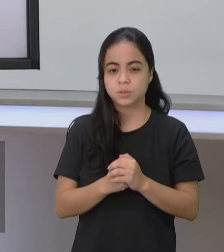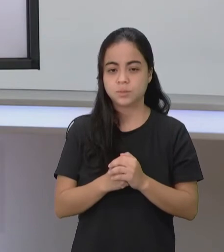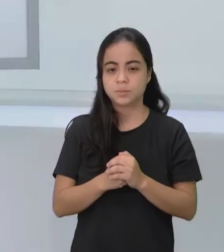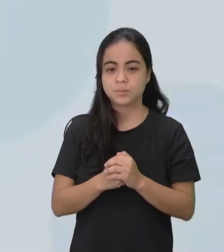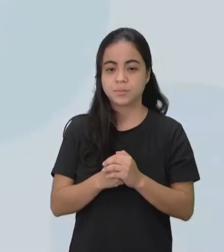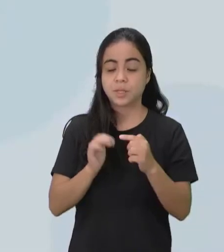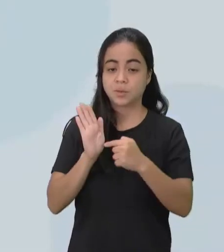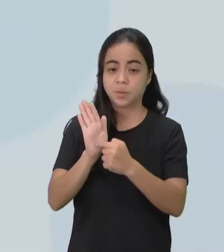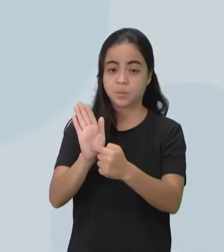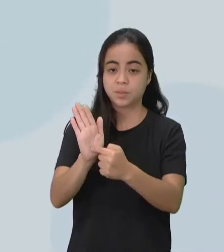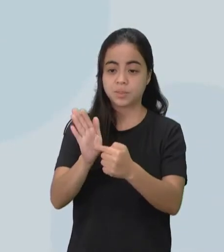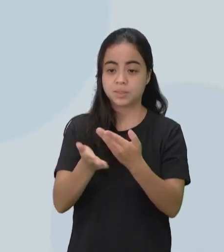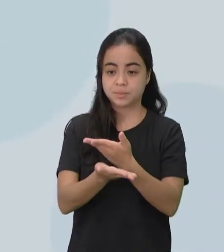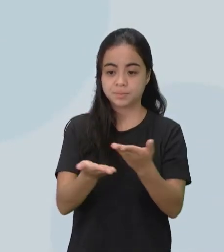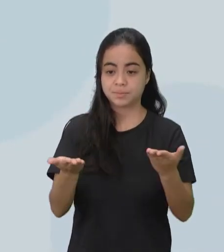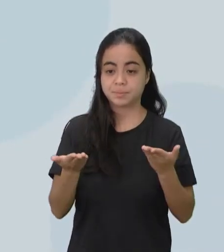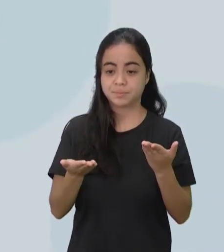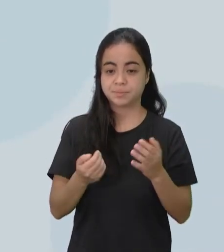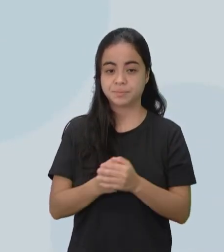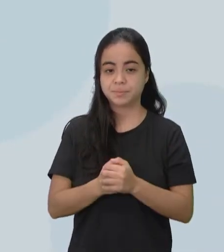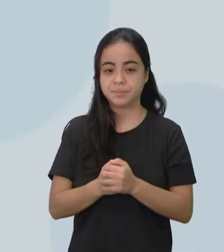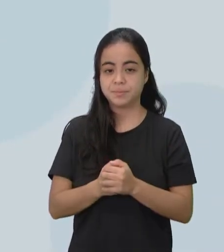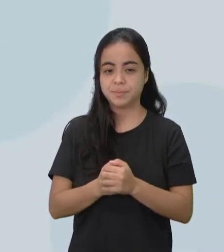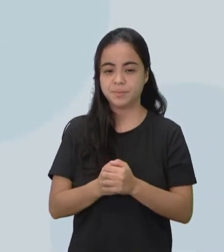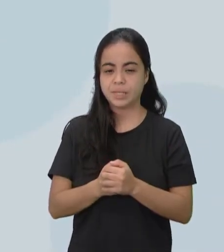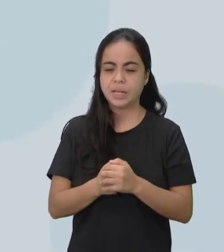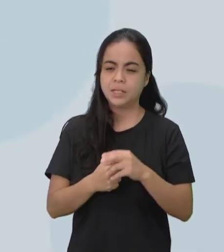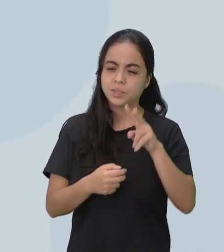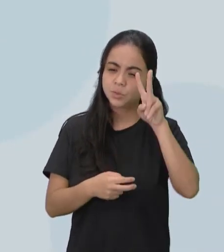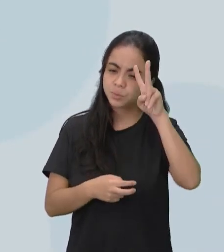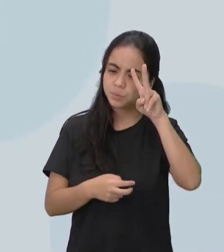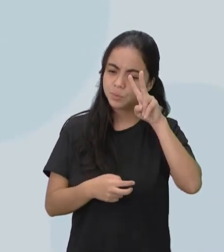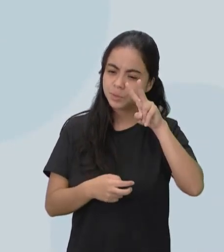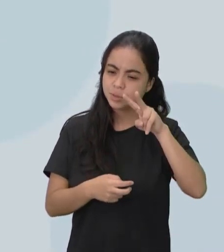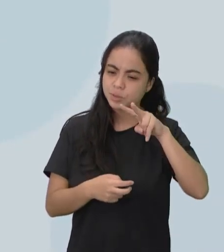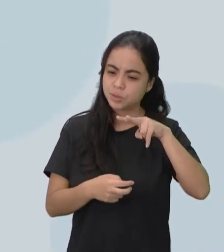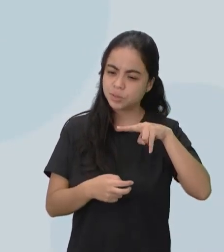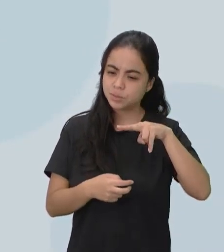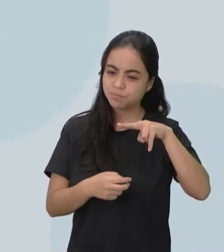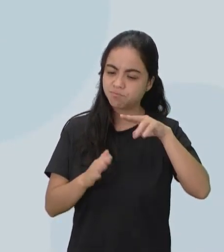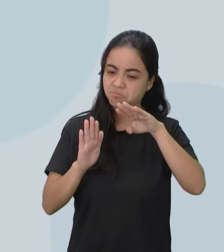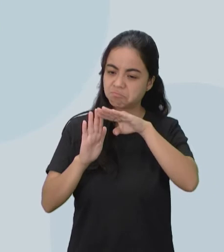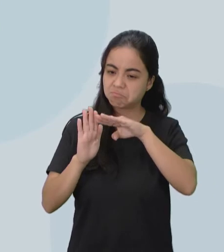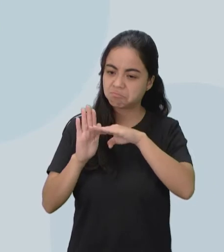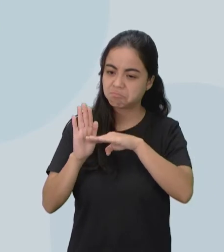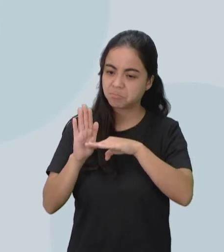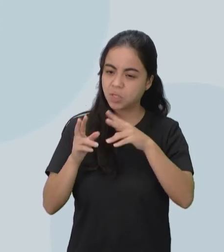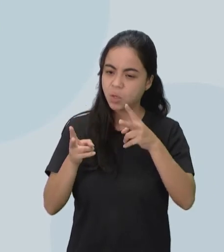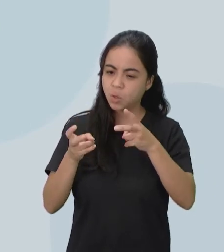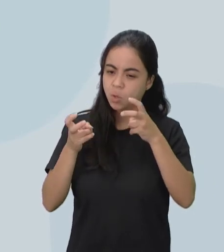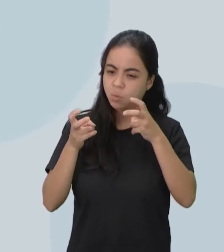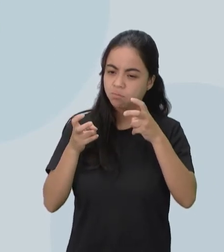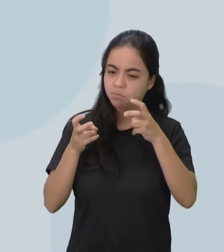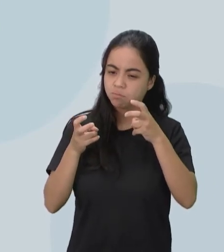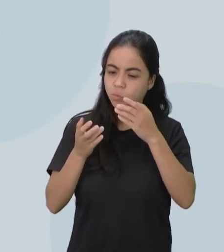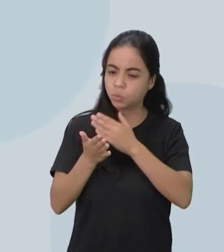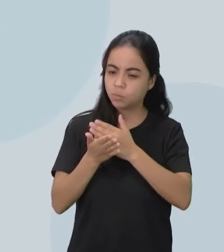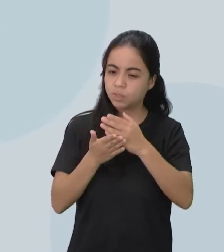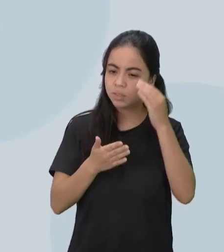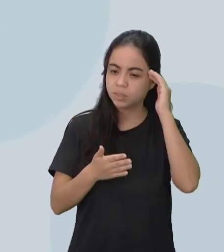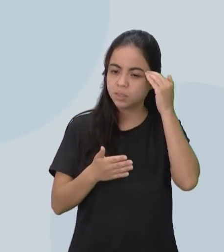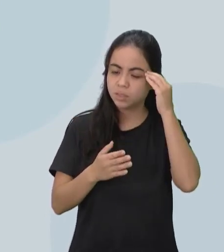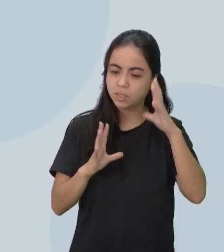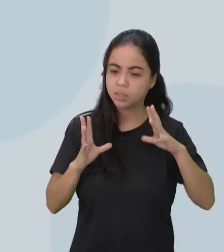vai aparecer para vocês que quando a gente olha para todas essas concepções, a gente começa a entender que tudo que a gente tem é uma